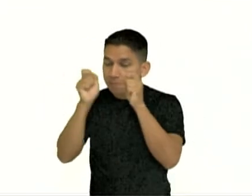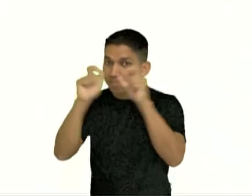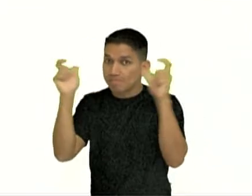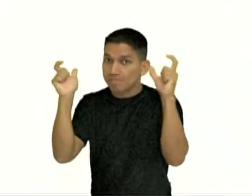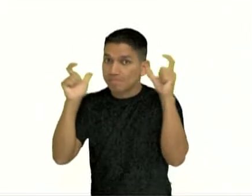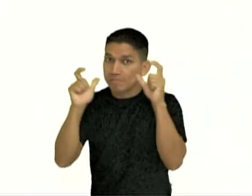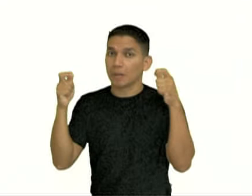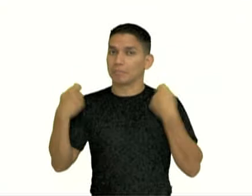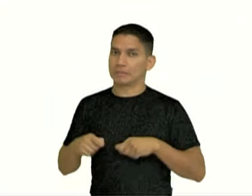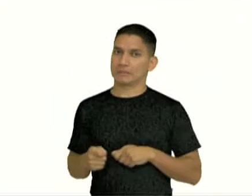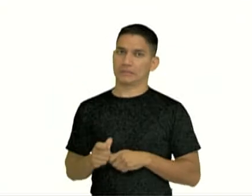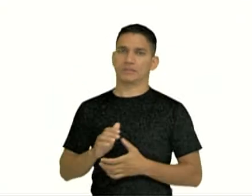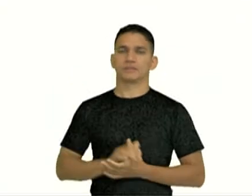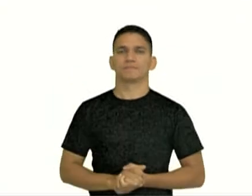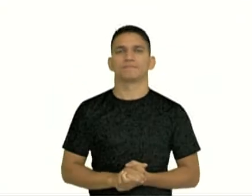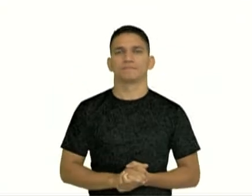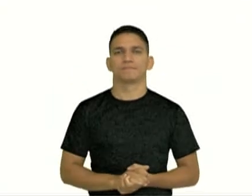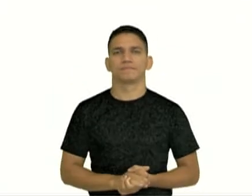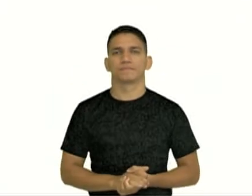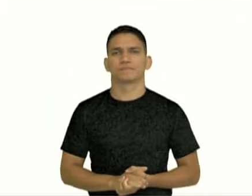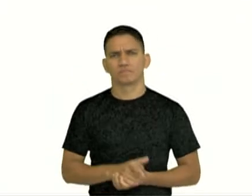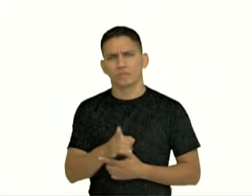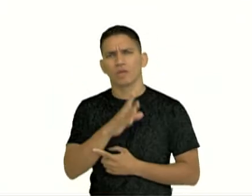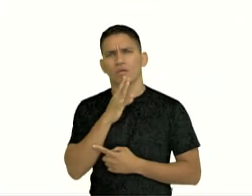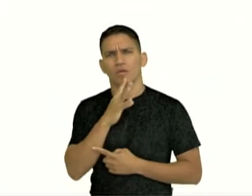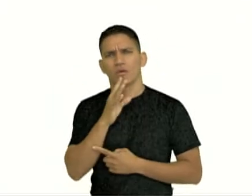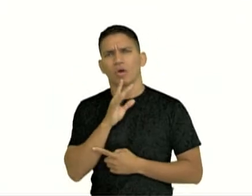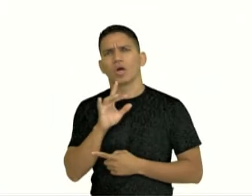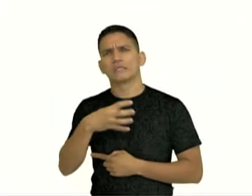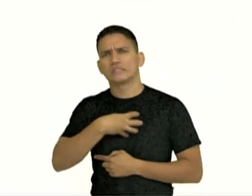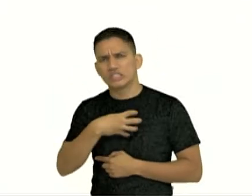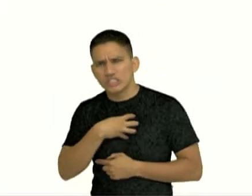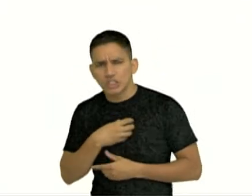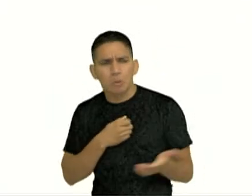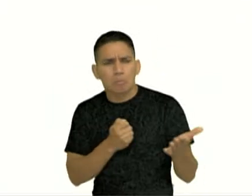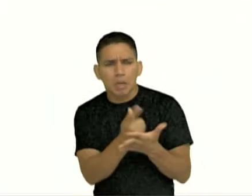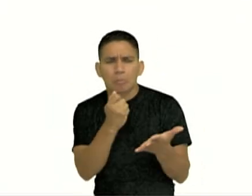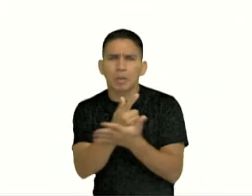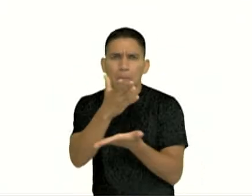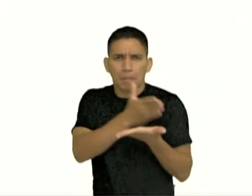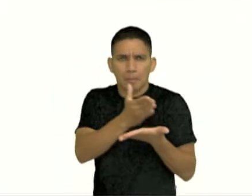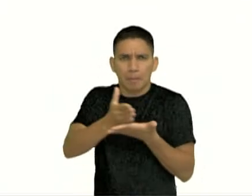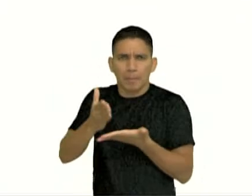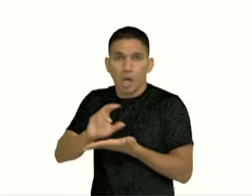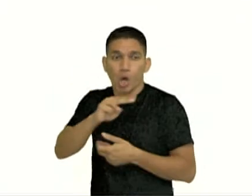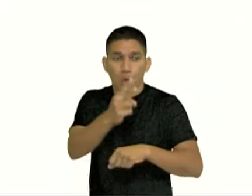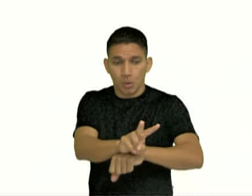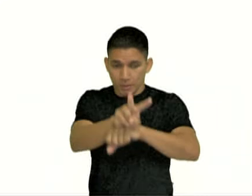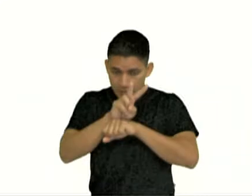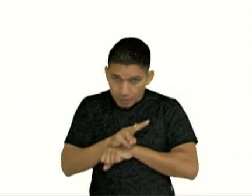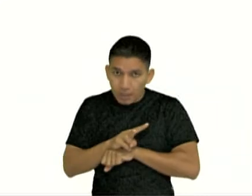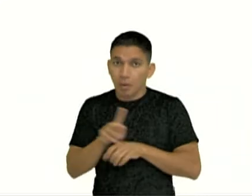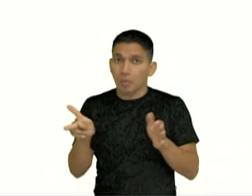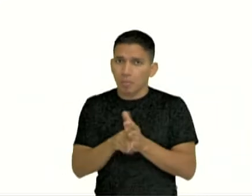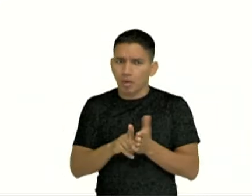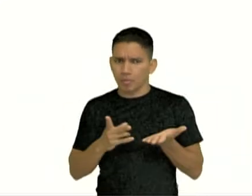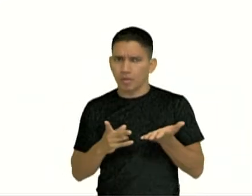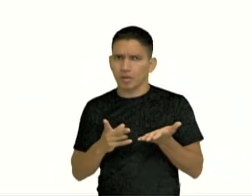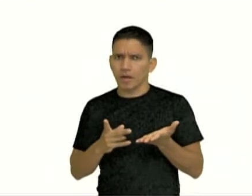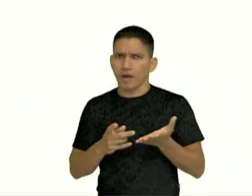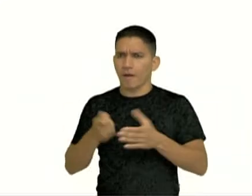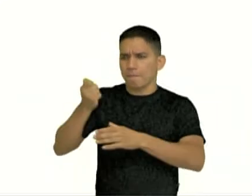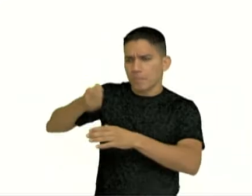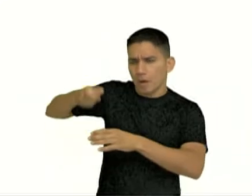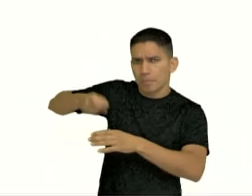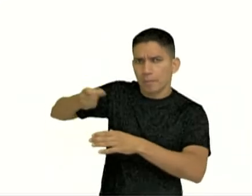gente fala em consórcio. Você já conhecia essas modalidades de crédito, como empréstimo, financiamento e consórcio? Todo mundo